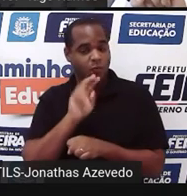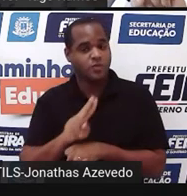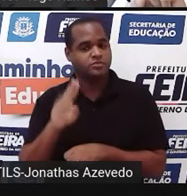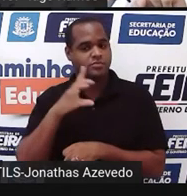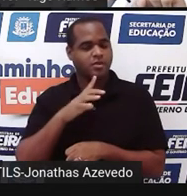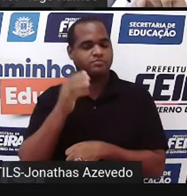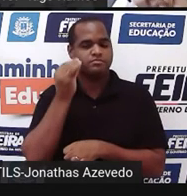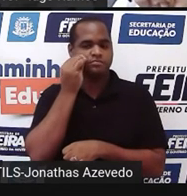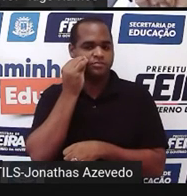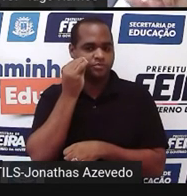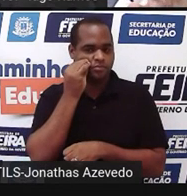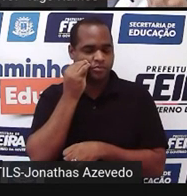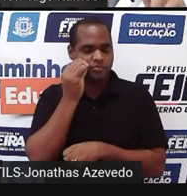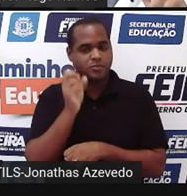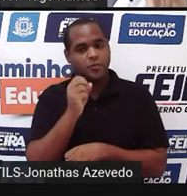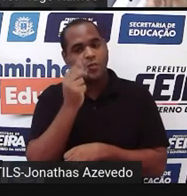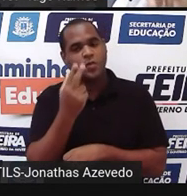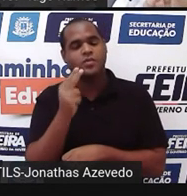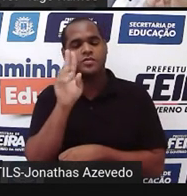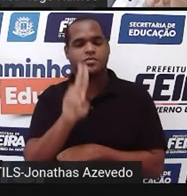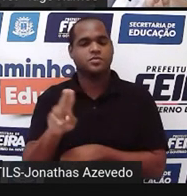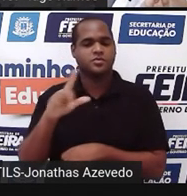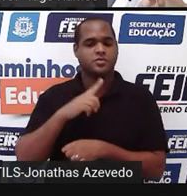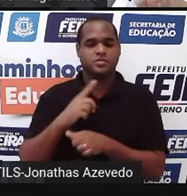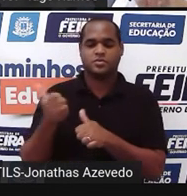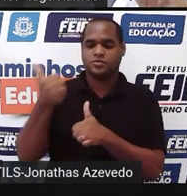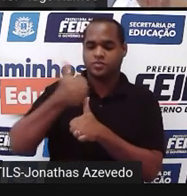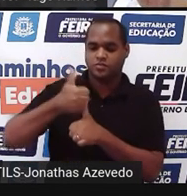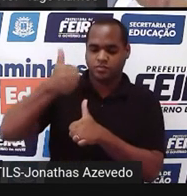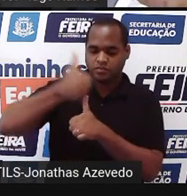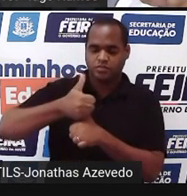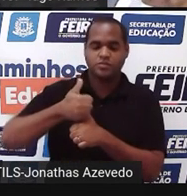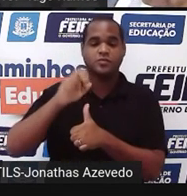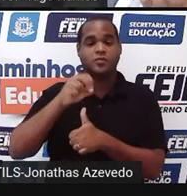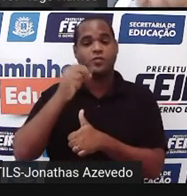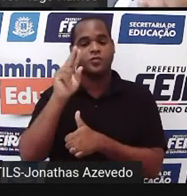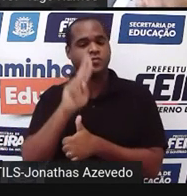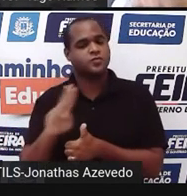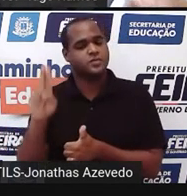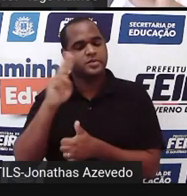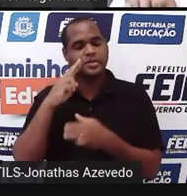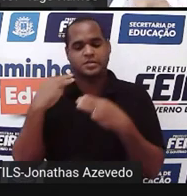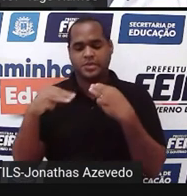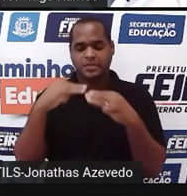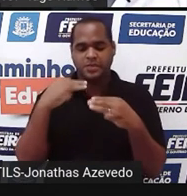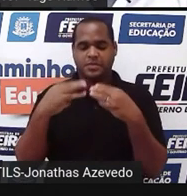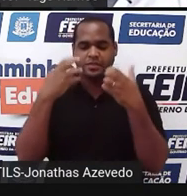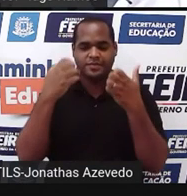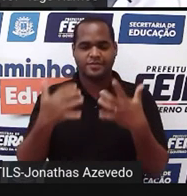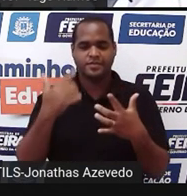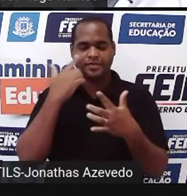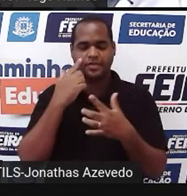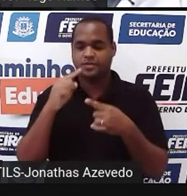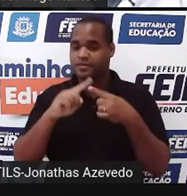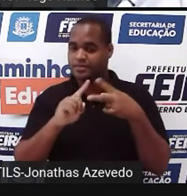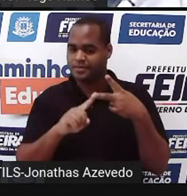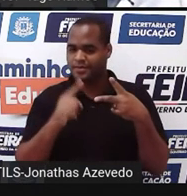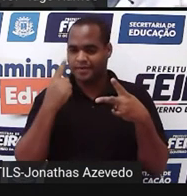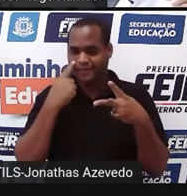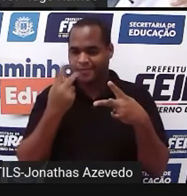tentativas e o usa a substituição ou usa esse outro método aqui que a bolsa acabou de ver